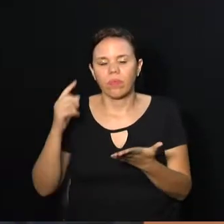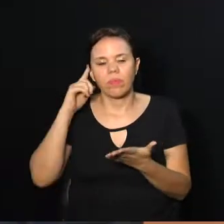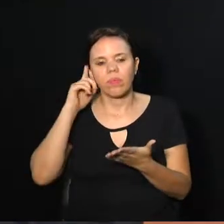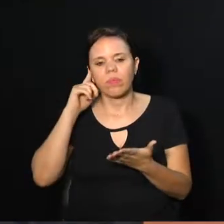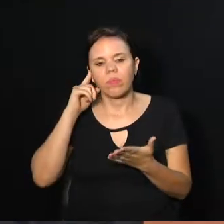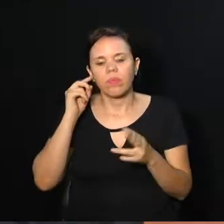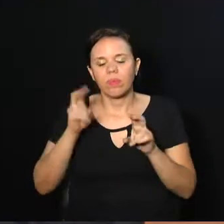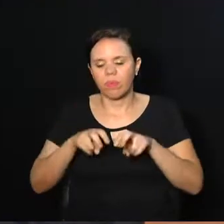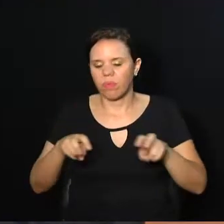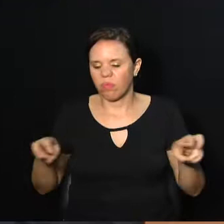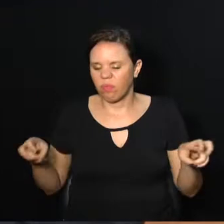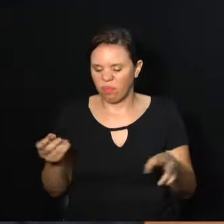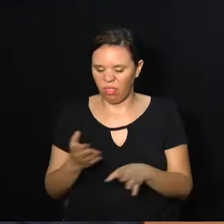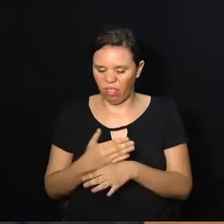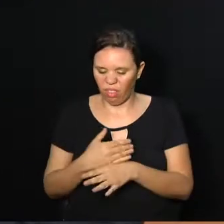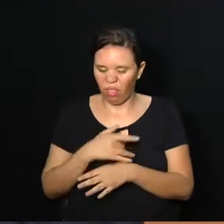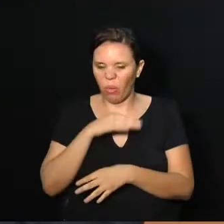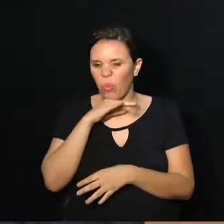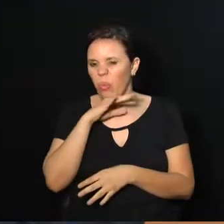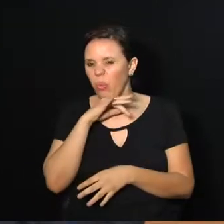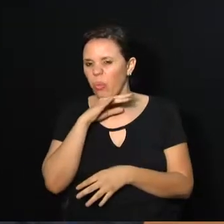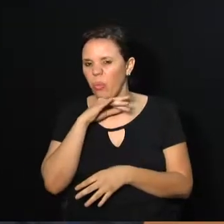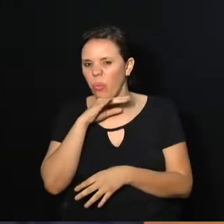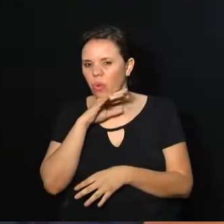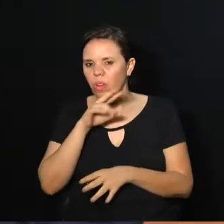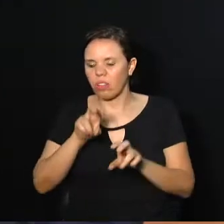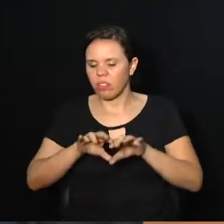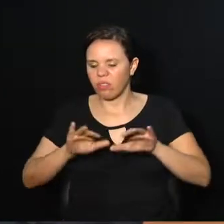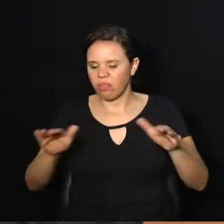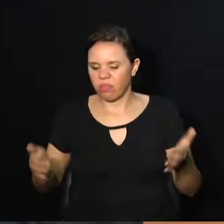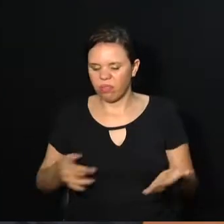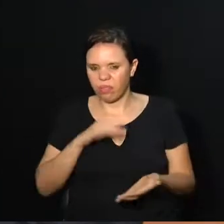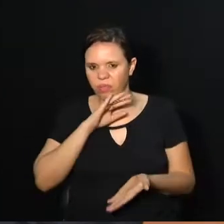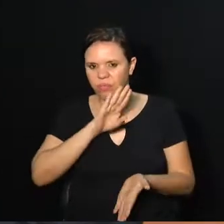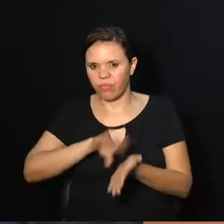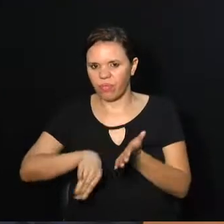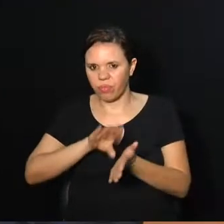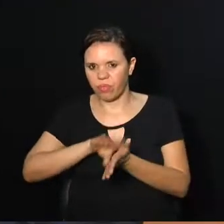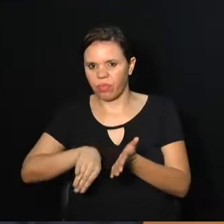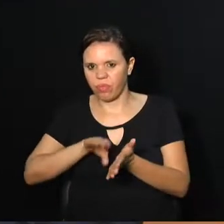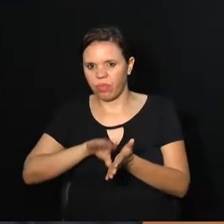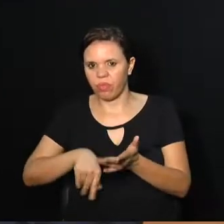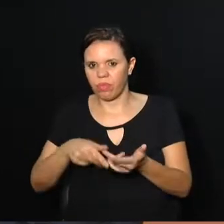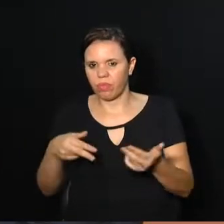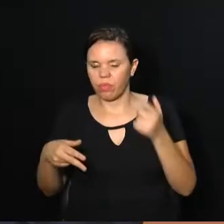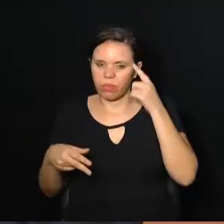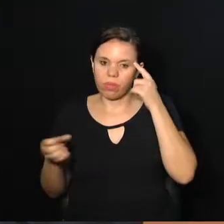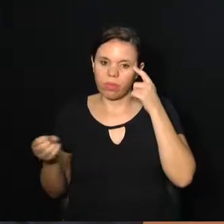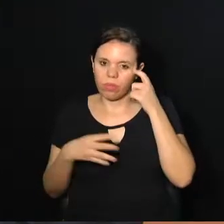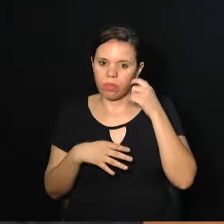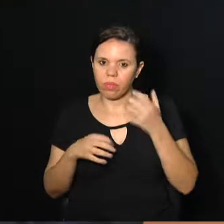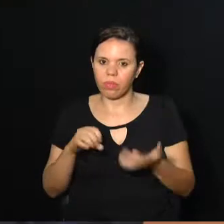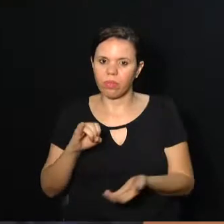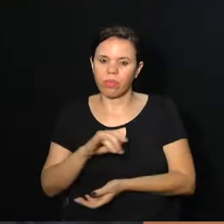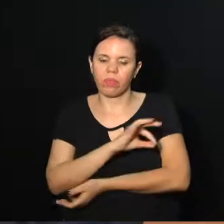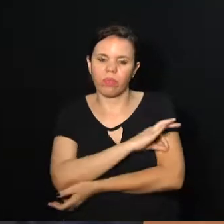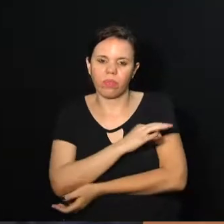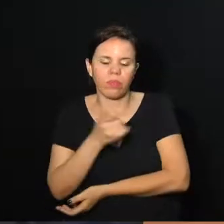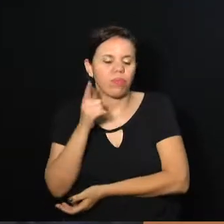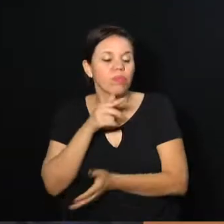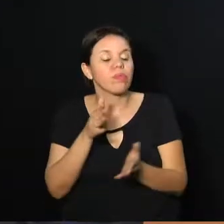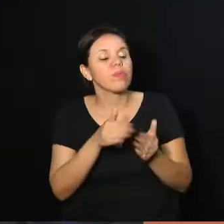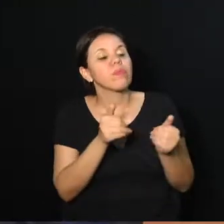cadeiras descascadas, aquelas mesas horríveis. Eu falei, não, pode parar tudo, vamos colocar coisa nova, se o poder público não dá, vamos ver se a gente consegue